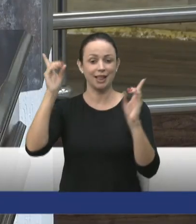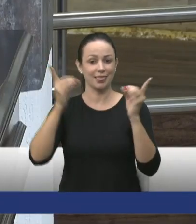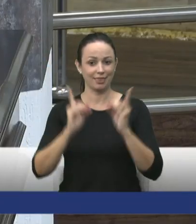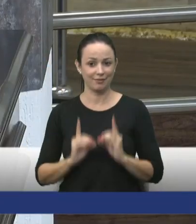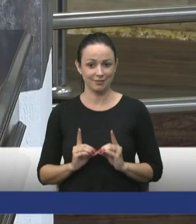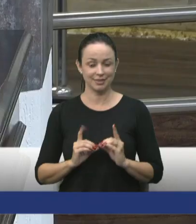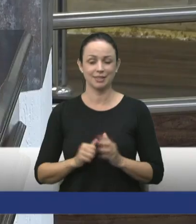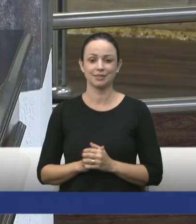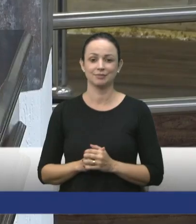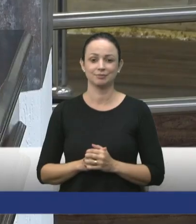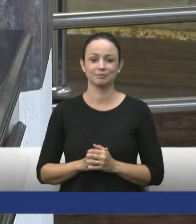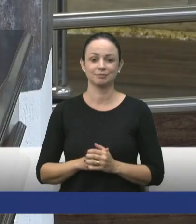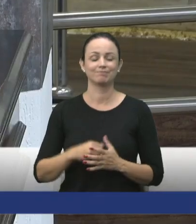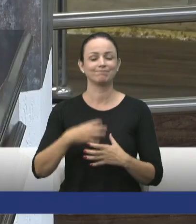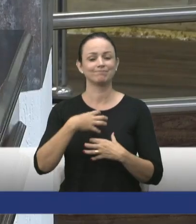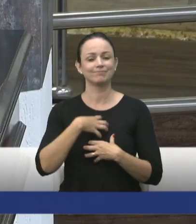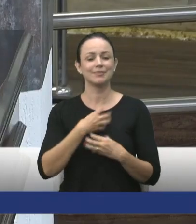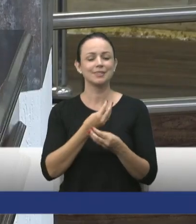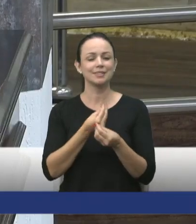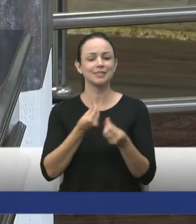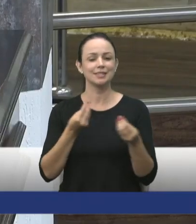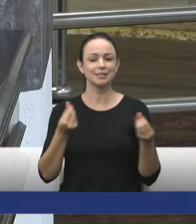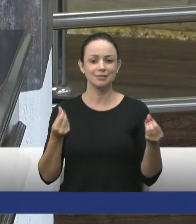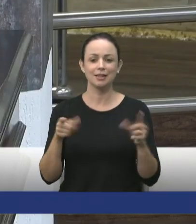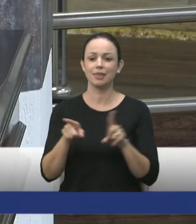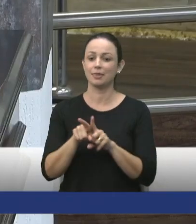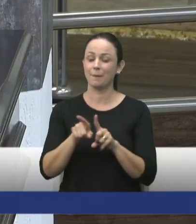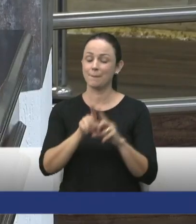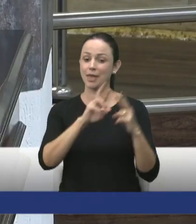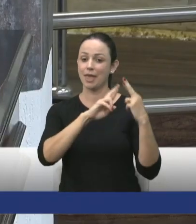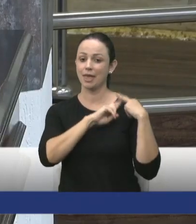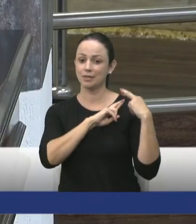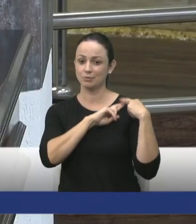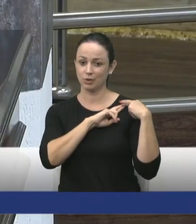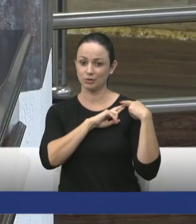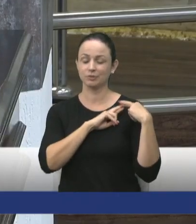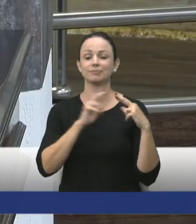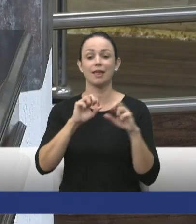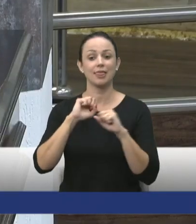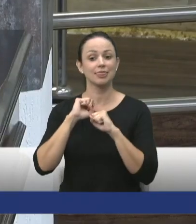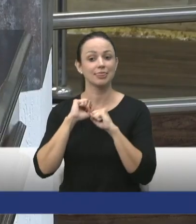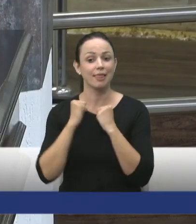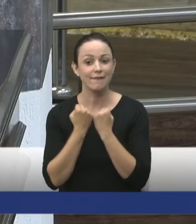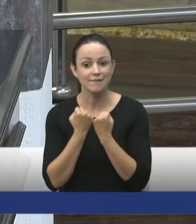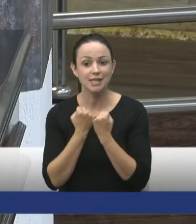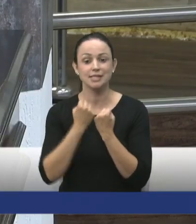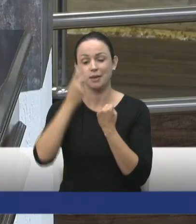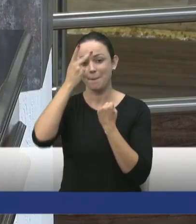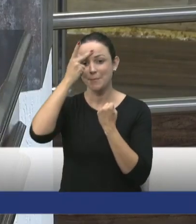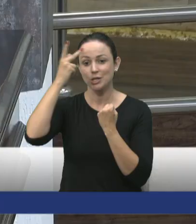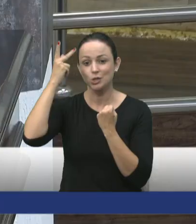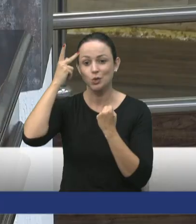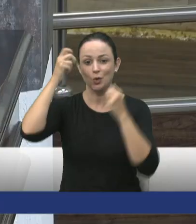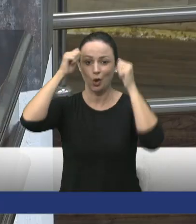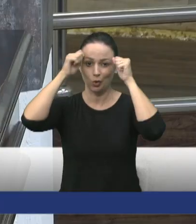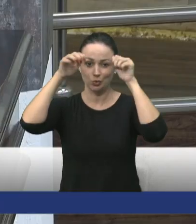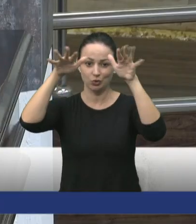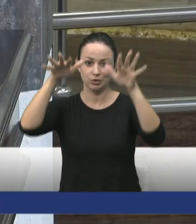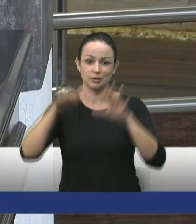deficiência, com sensibilidade e responsabilidade na defesa das pessoas com autismo.